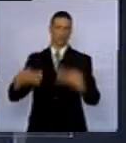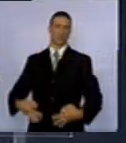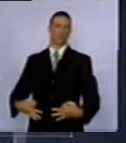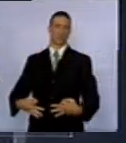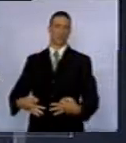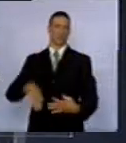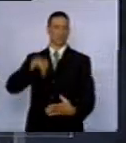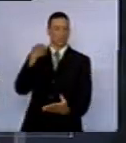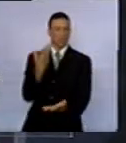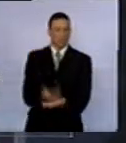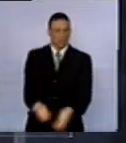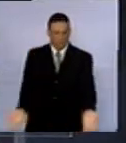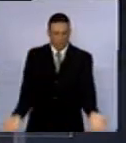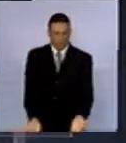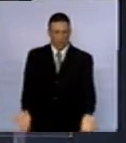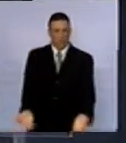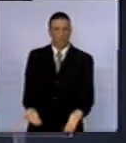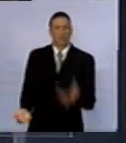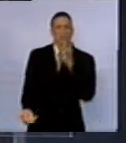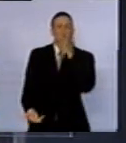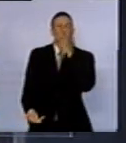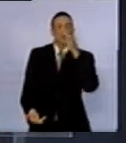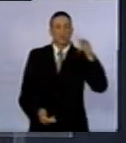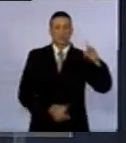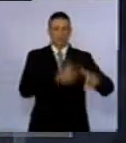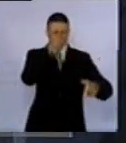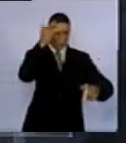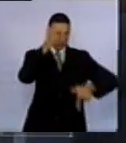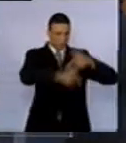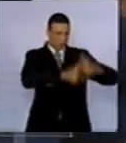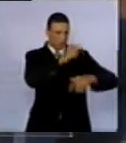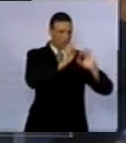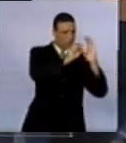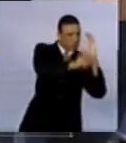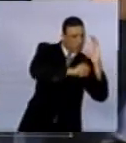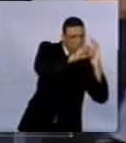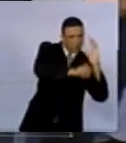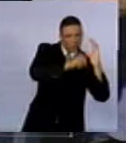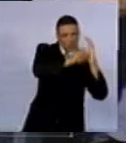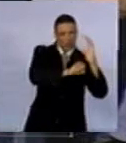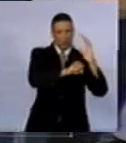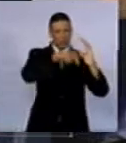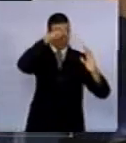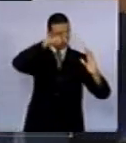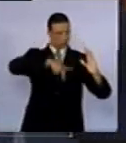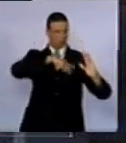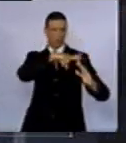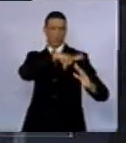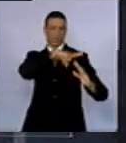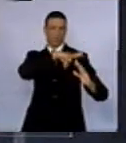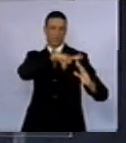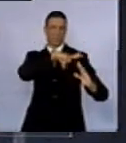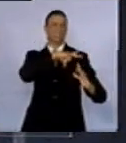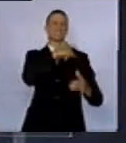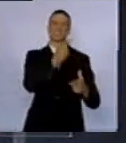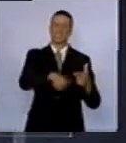até então estavam asfixiando o produtor brasileiro, principalmente o produtor independente. Por quê?